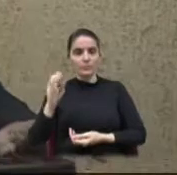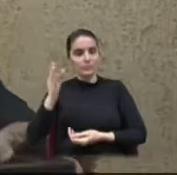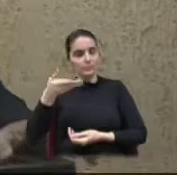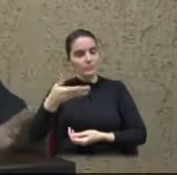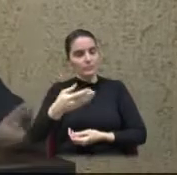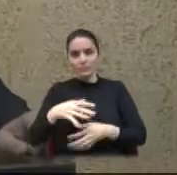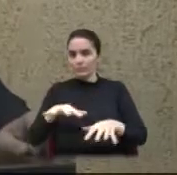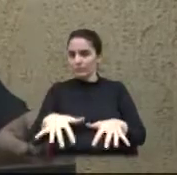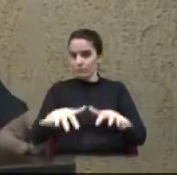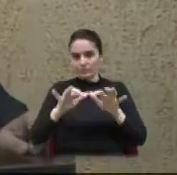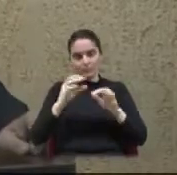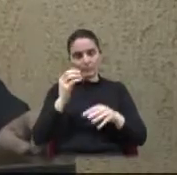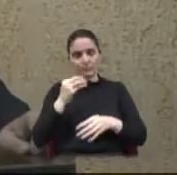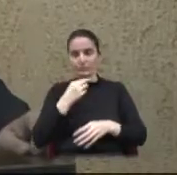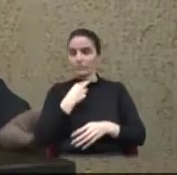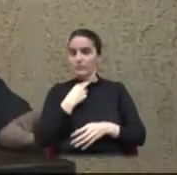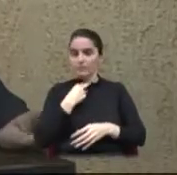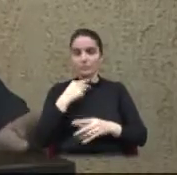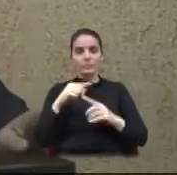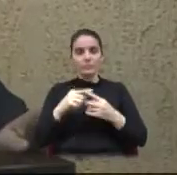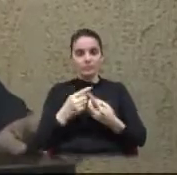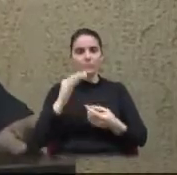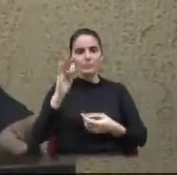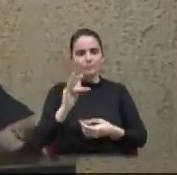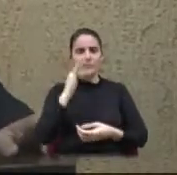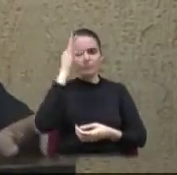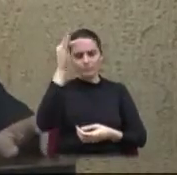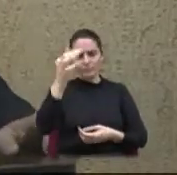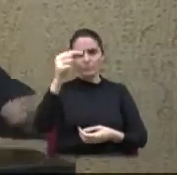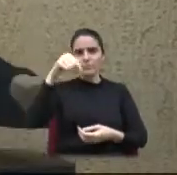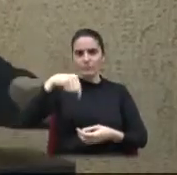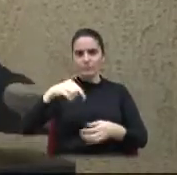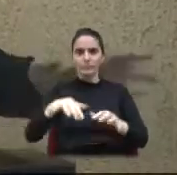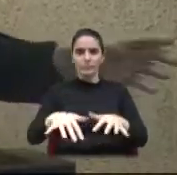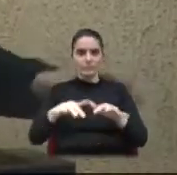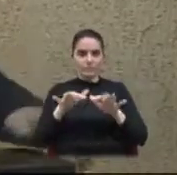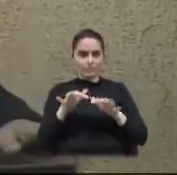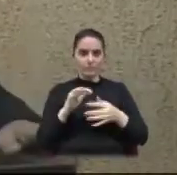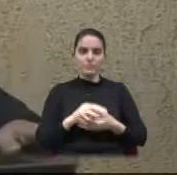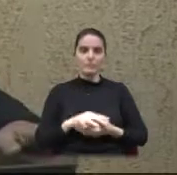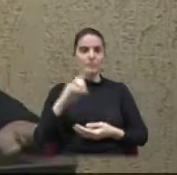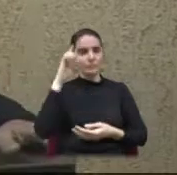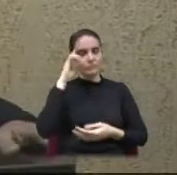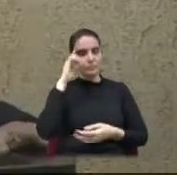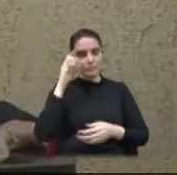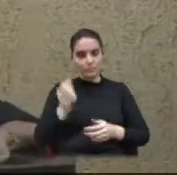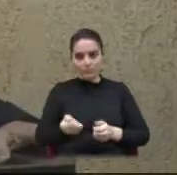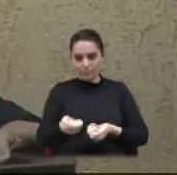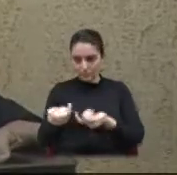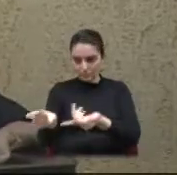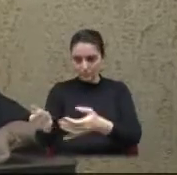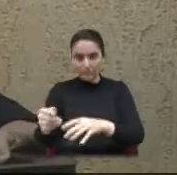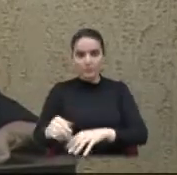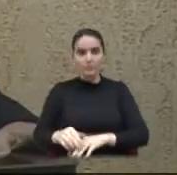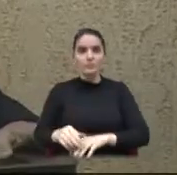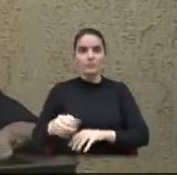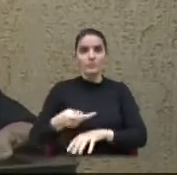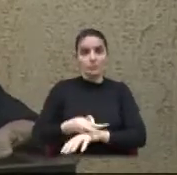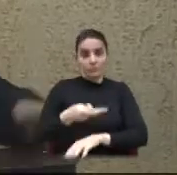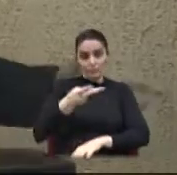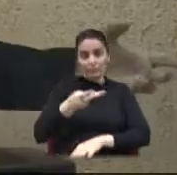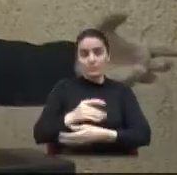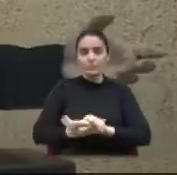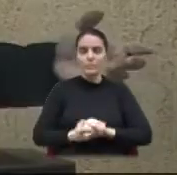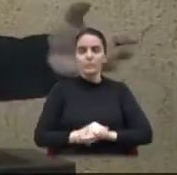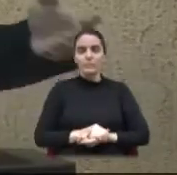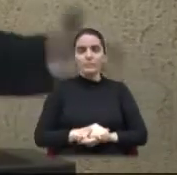mas em um momento oportuno estarão aqui na Câmara, talvez até no dia da entrega do prêmio,